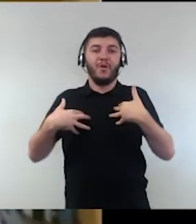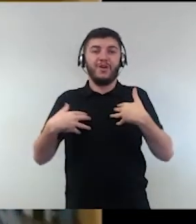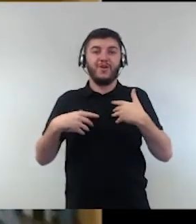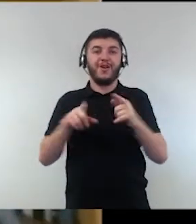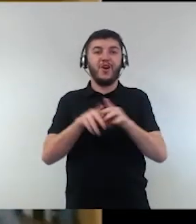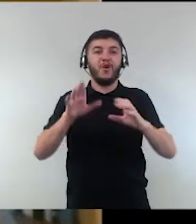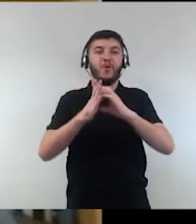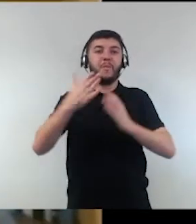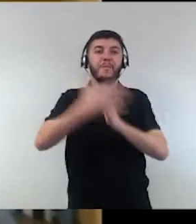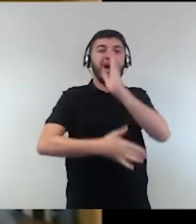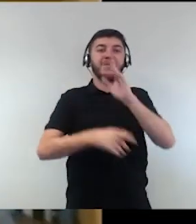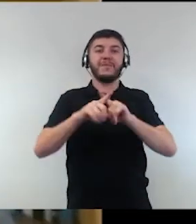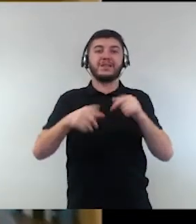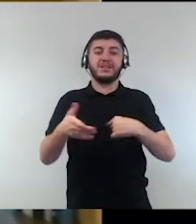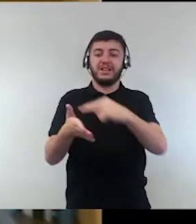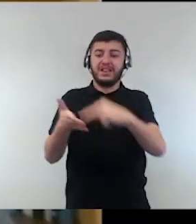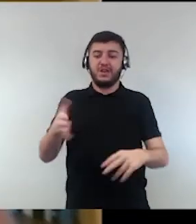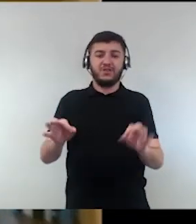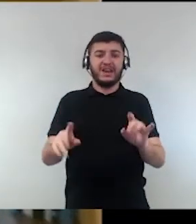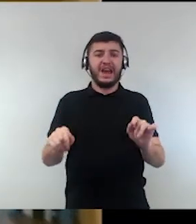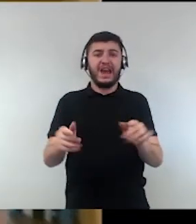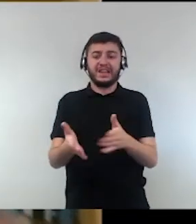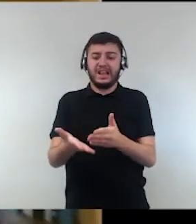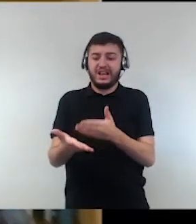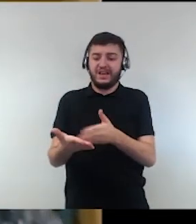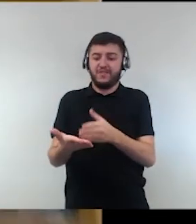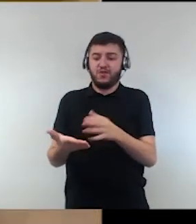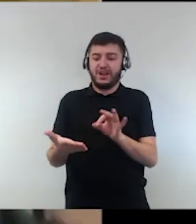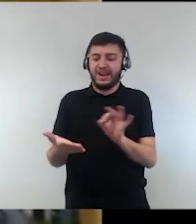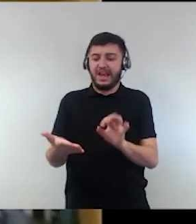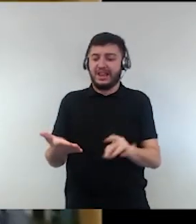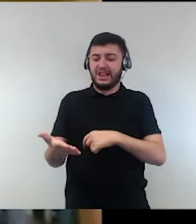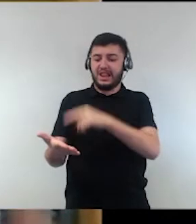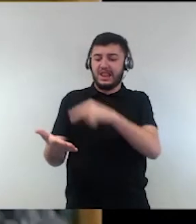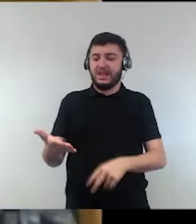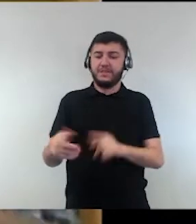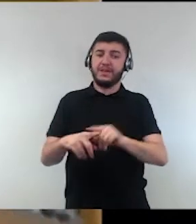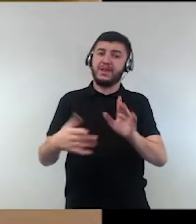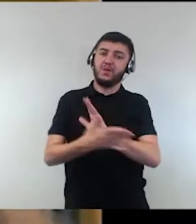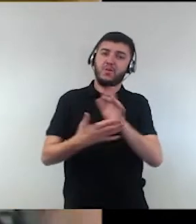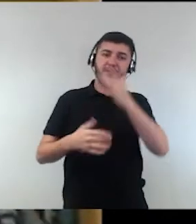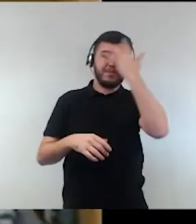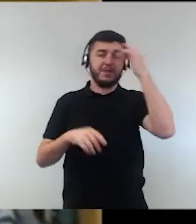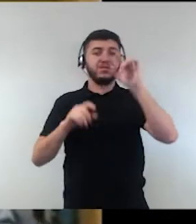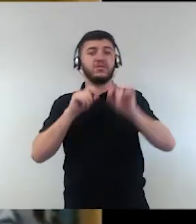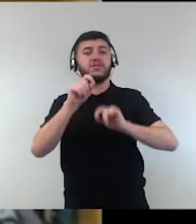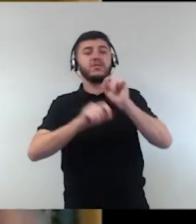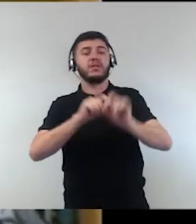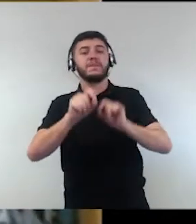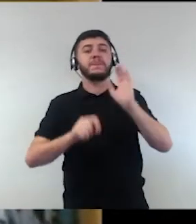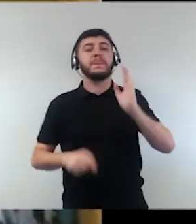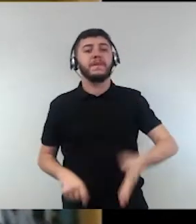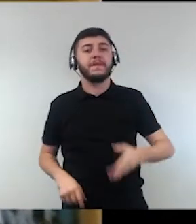nem um livro de literatura. Há candidatos que alardeiam a possibilidade de aprovação em um